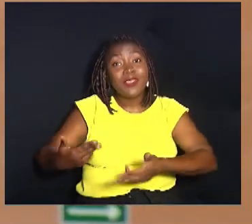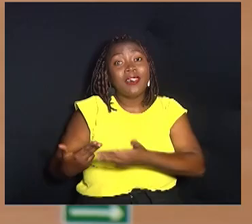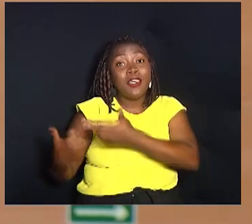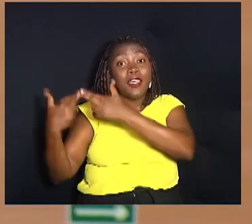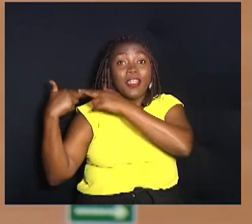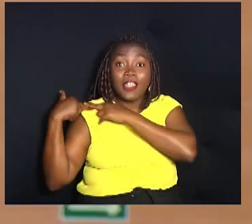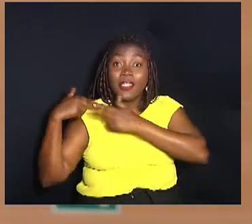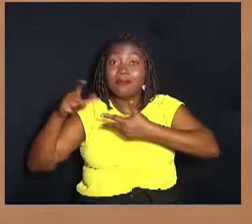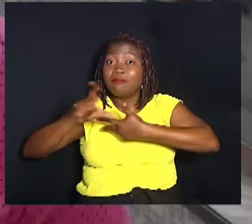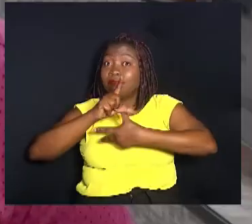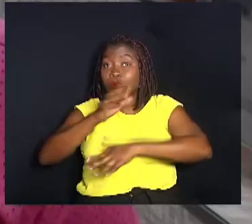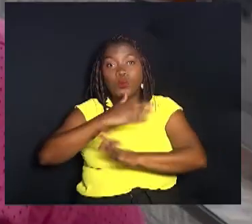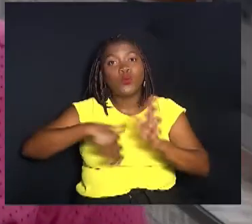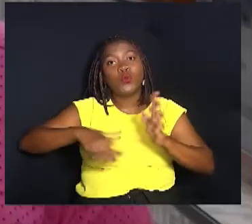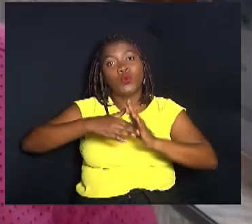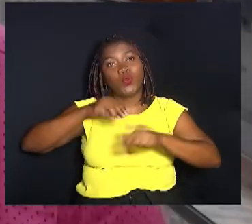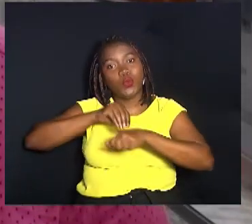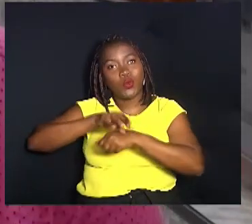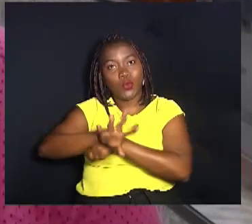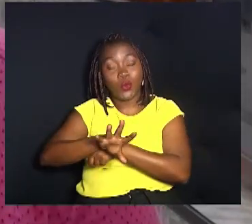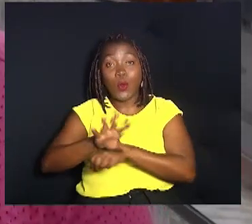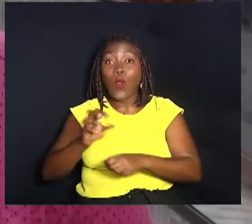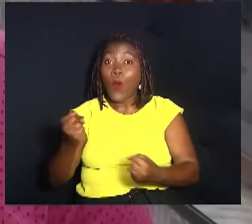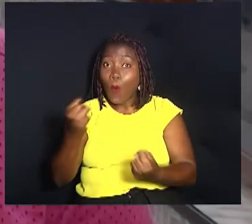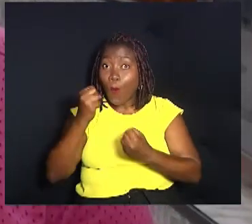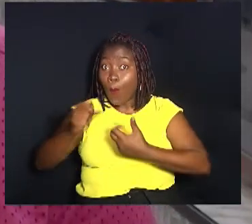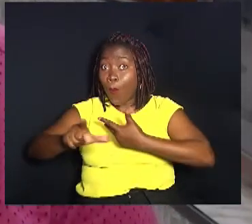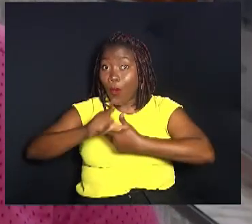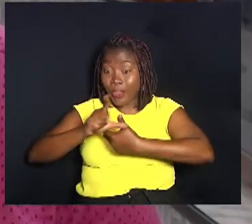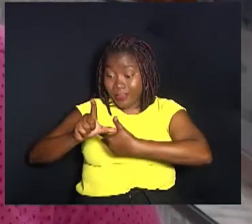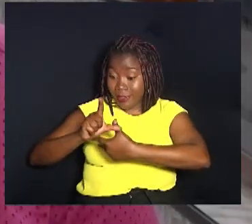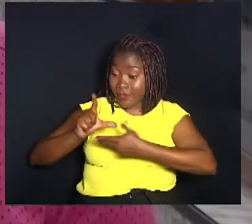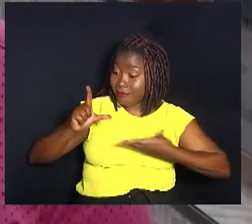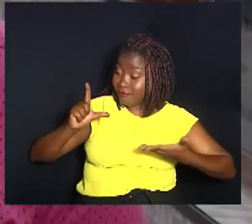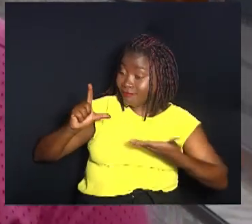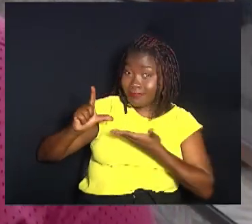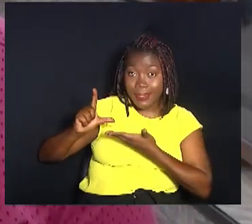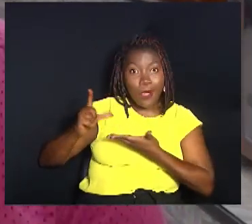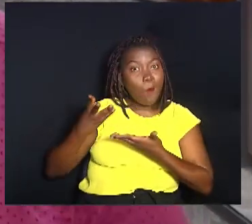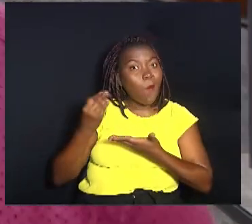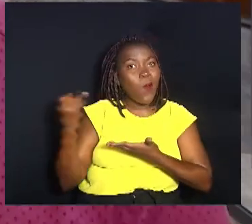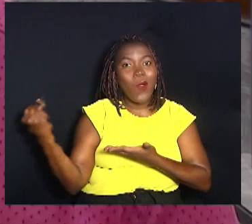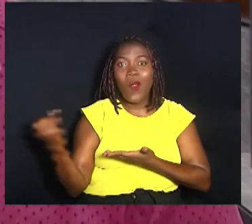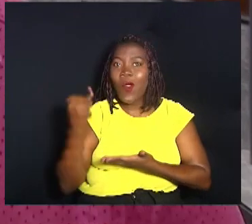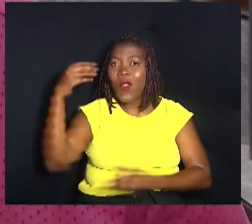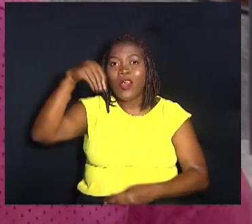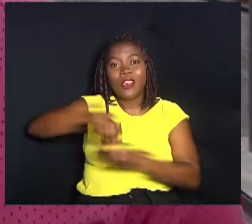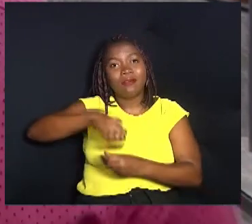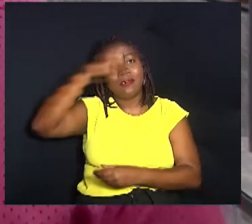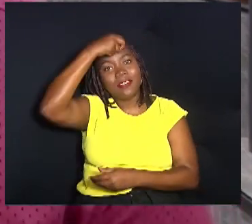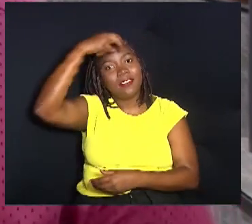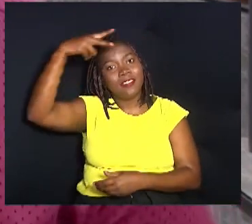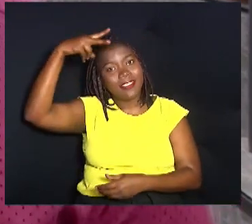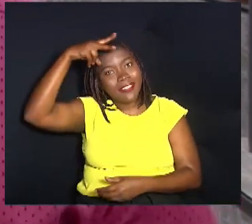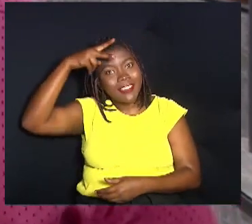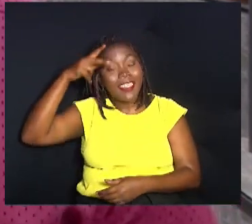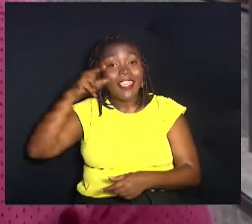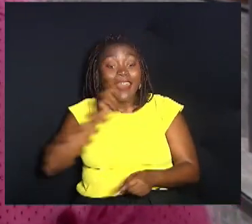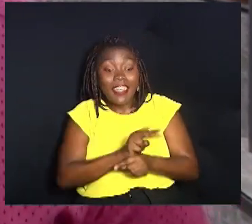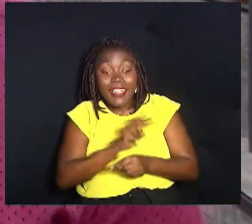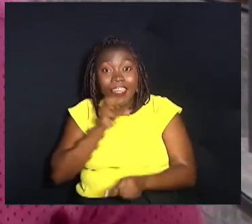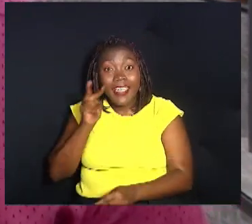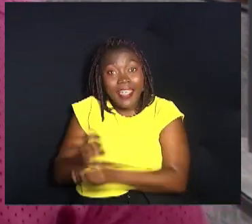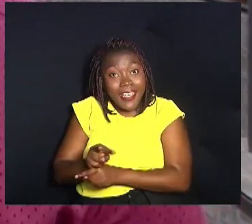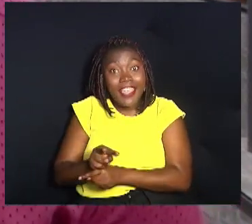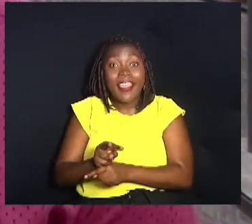Legislativo na sua totalidade. O Poder Legislativo, ele é um poder muito importante dentro do município. Ele fiscaliza, elabora